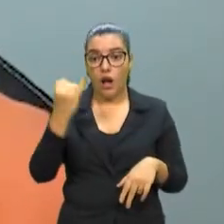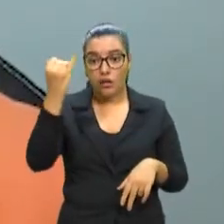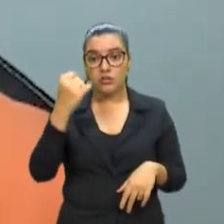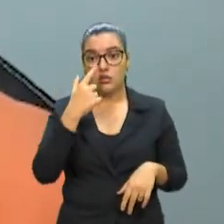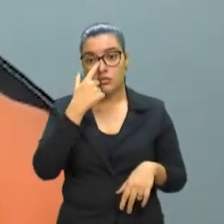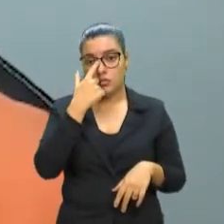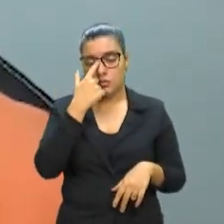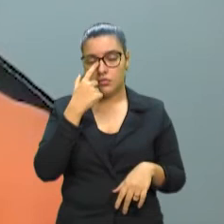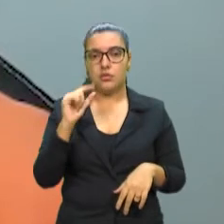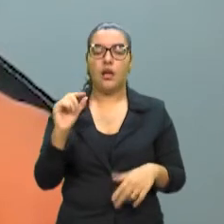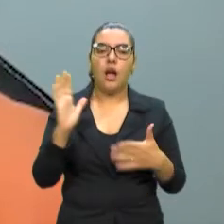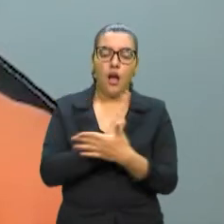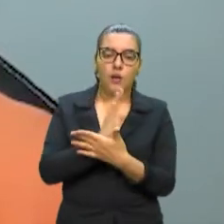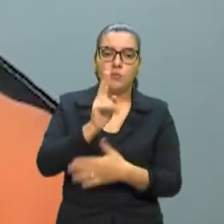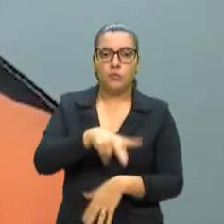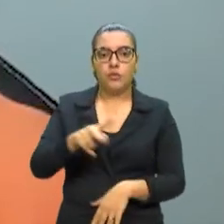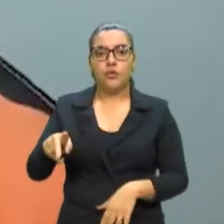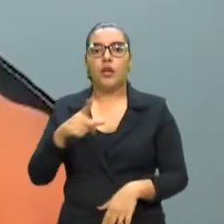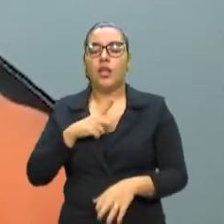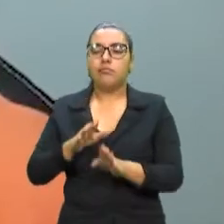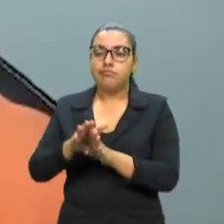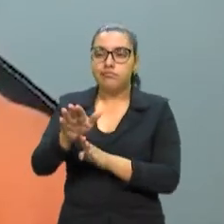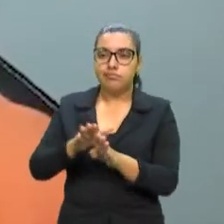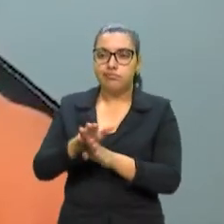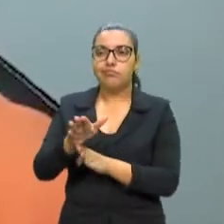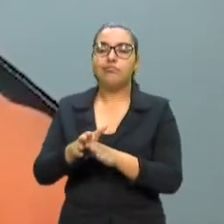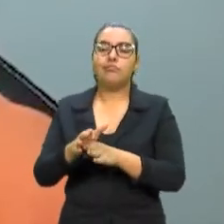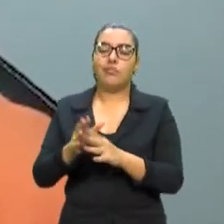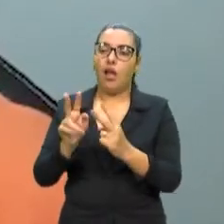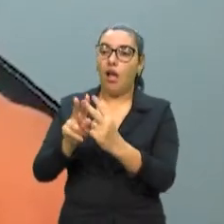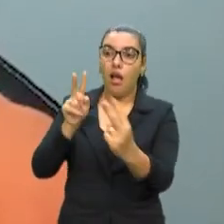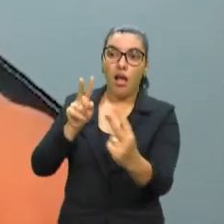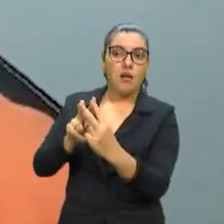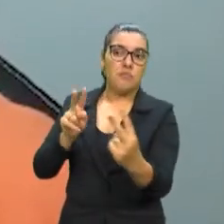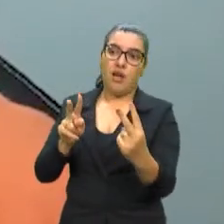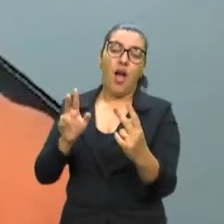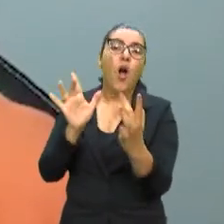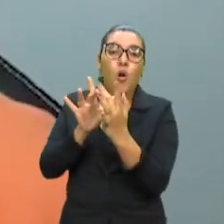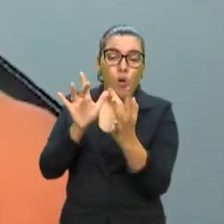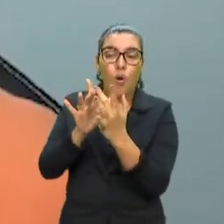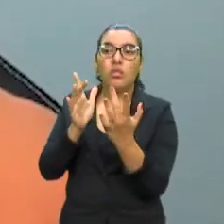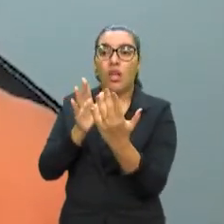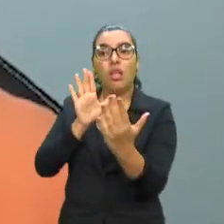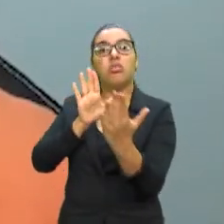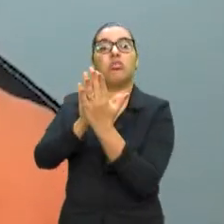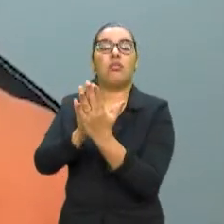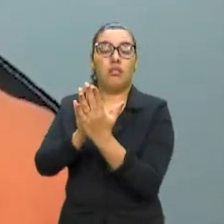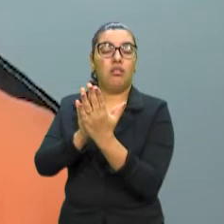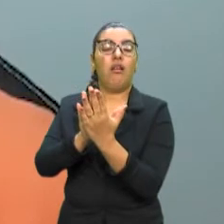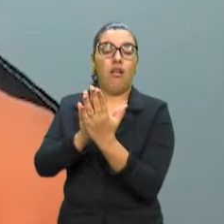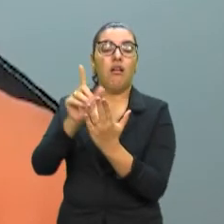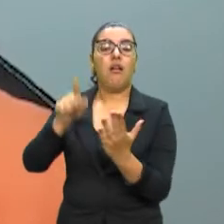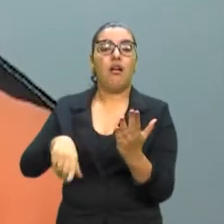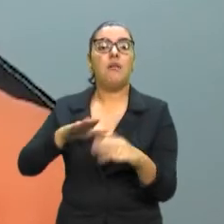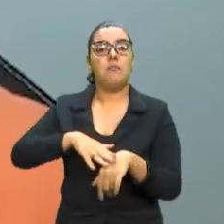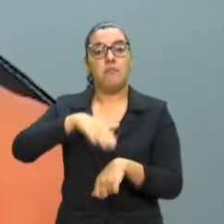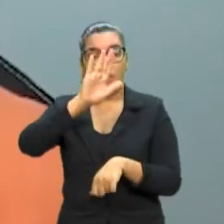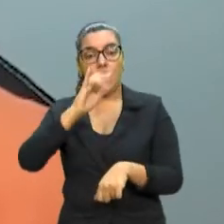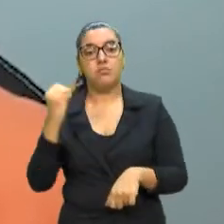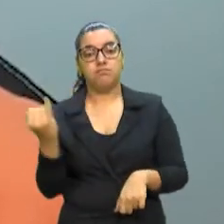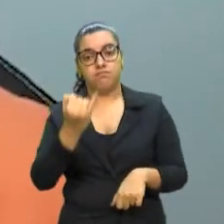que muitos professores tenham dado esse feedback de forma remota, mas o contato face a face com o